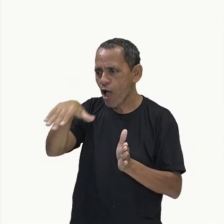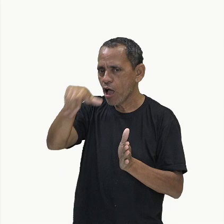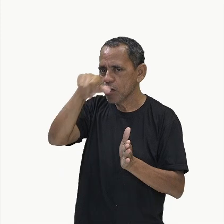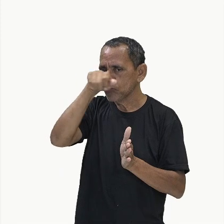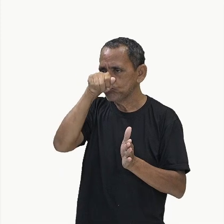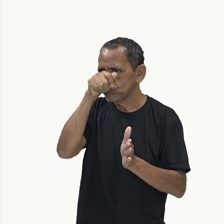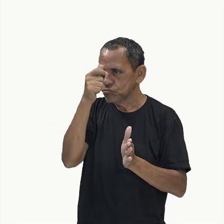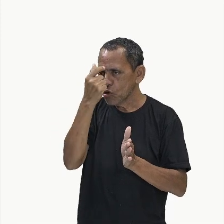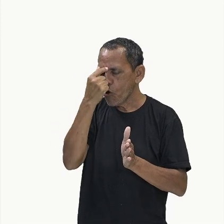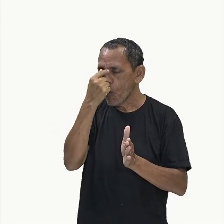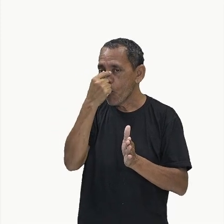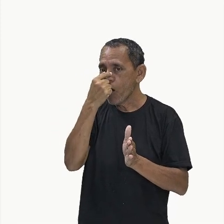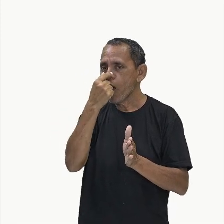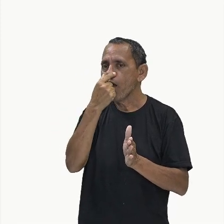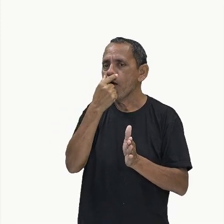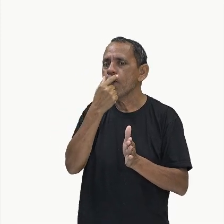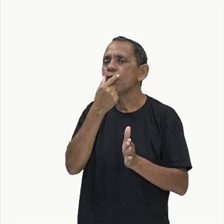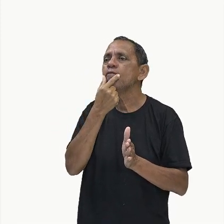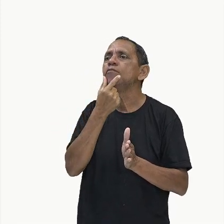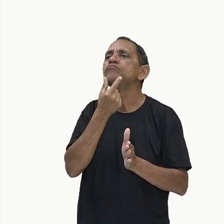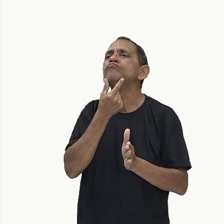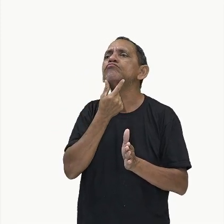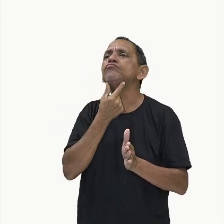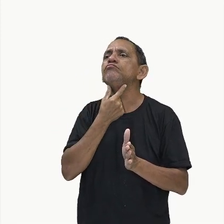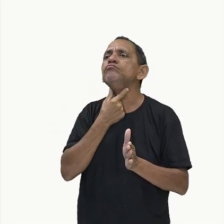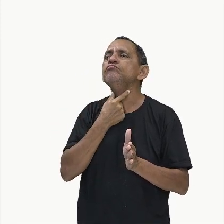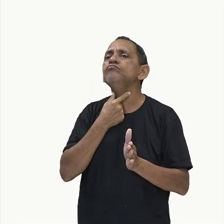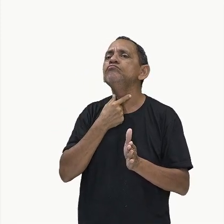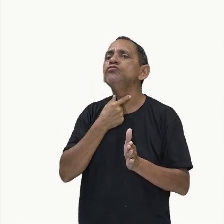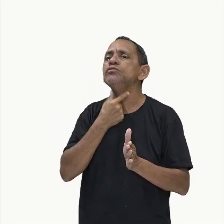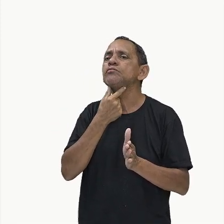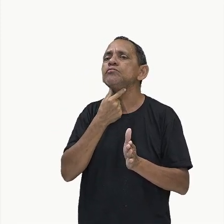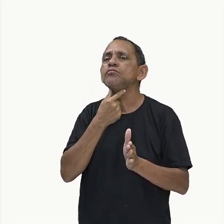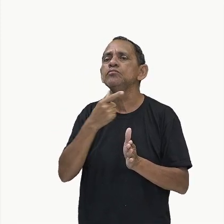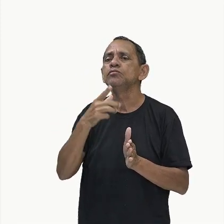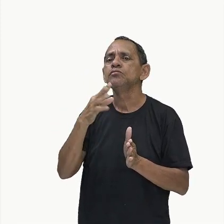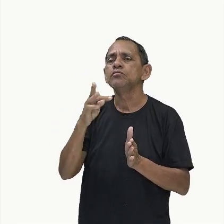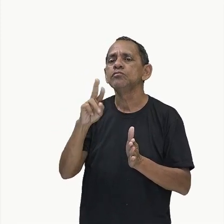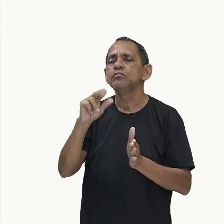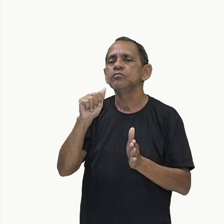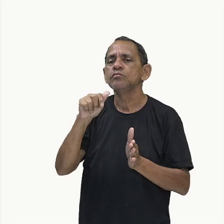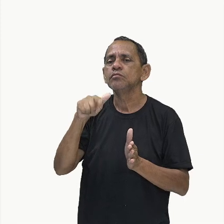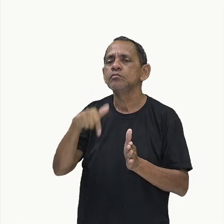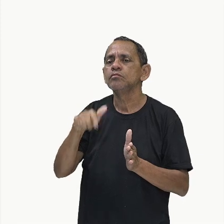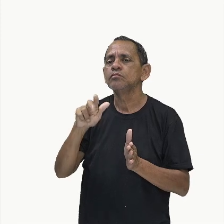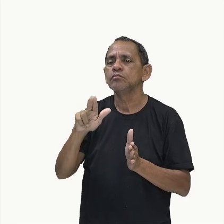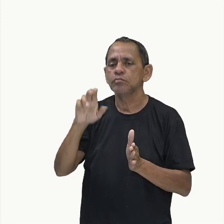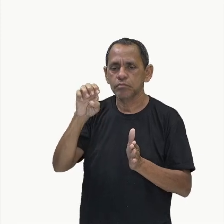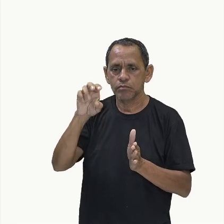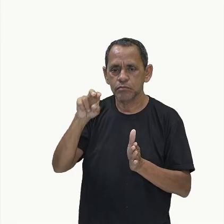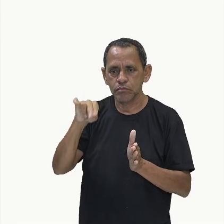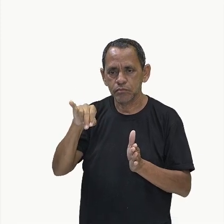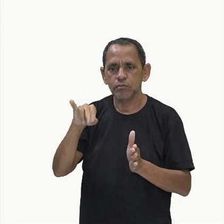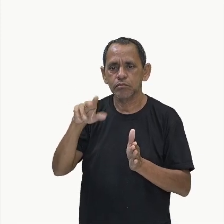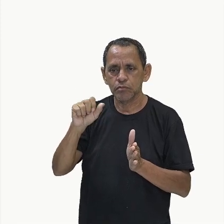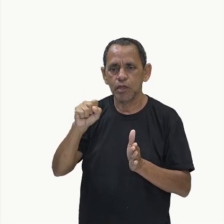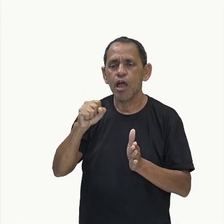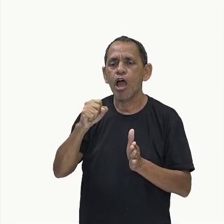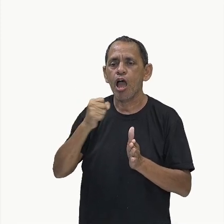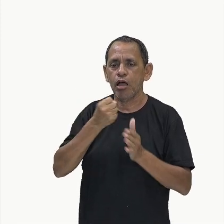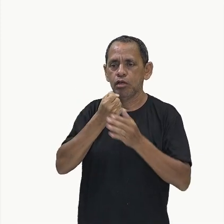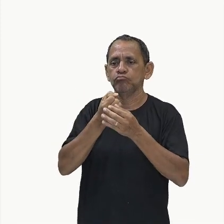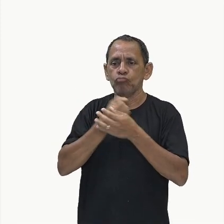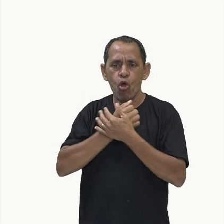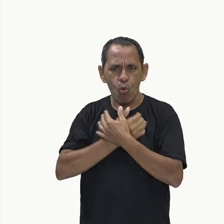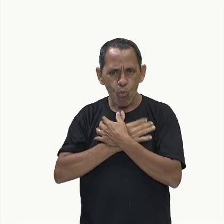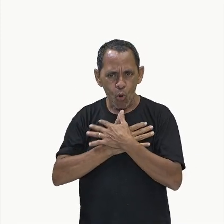aéreas inferiores, elas compreendem a traqueia, os brônquios, bronquíolos, os